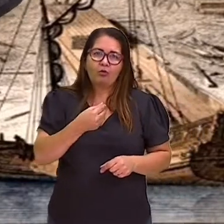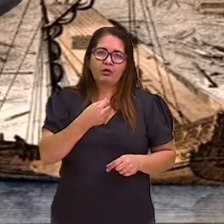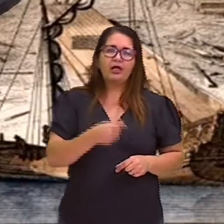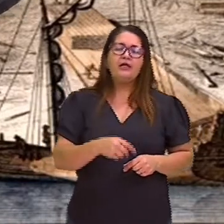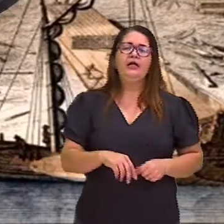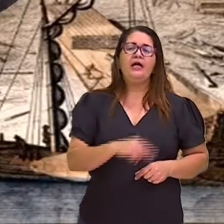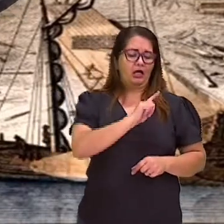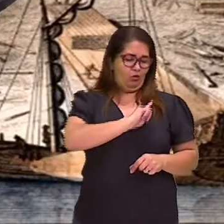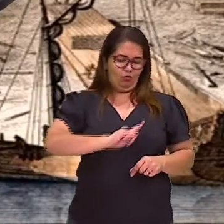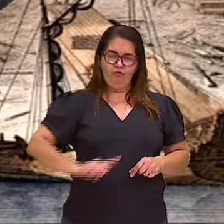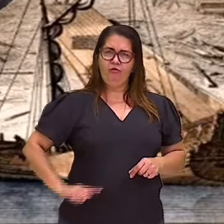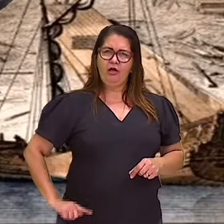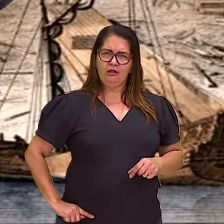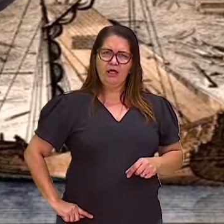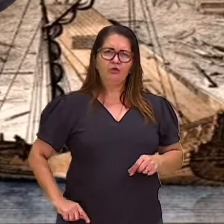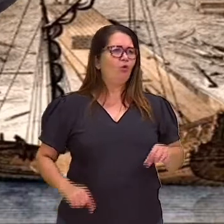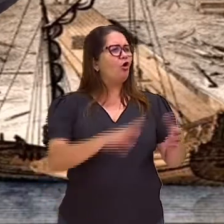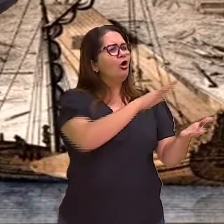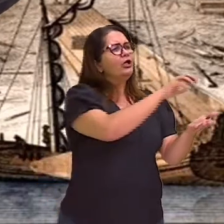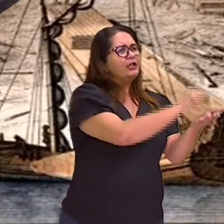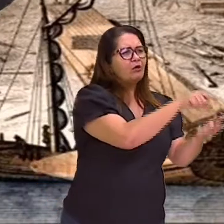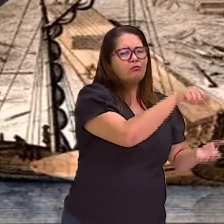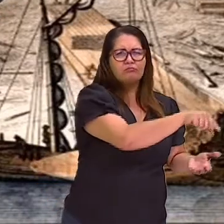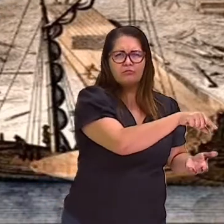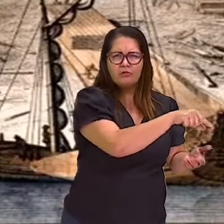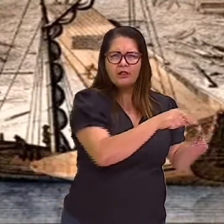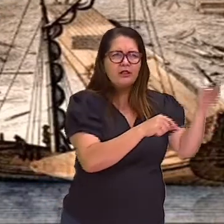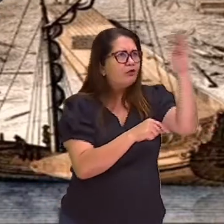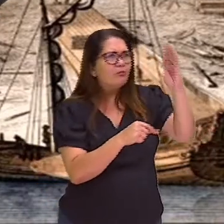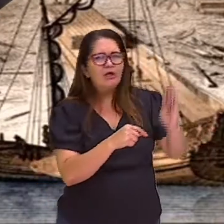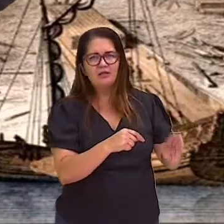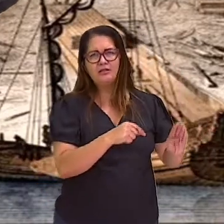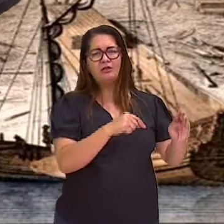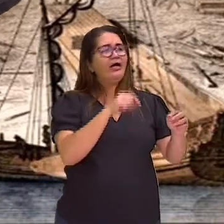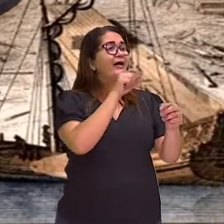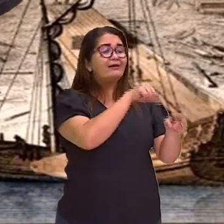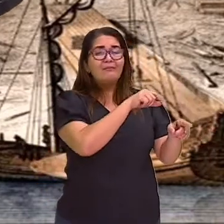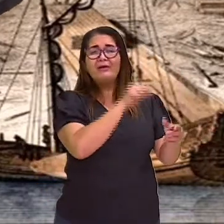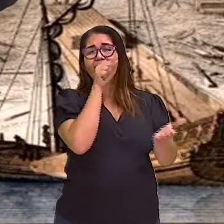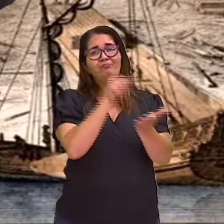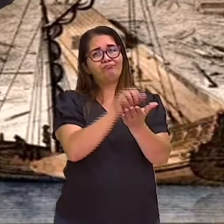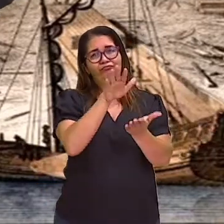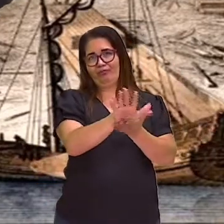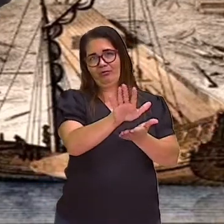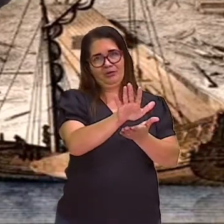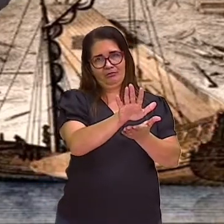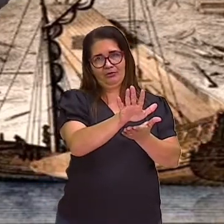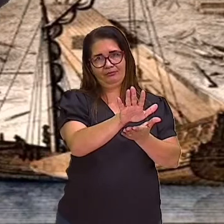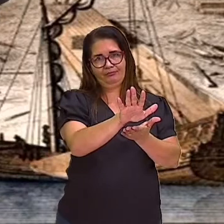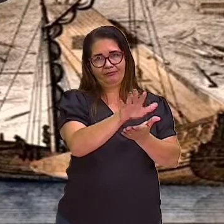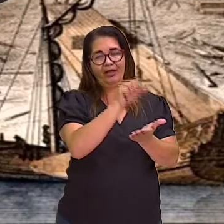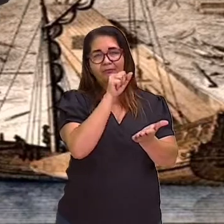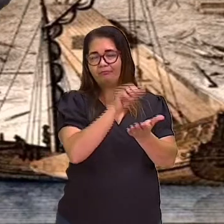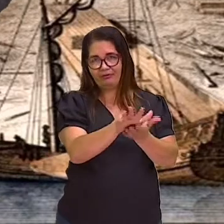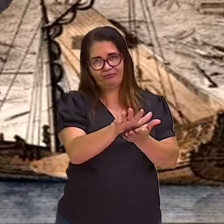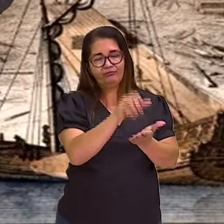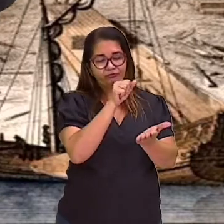Os problemas econômicos da WC acabaram fazendo com que ela não